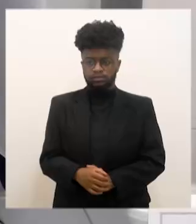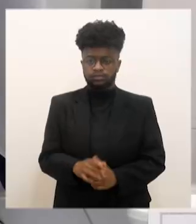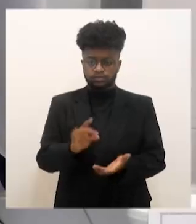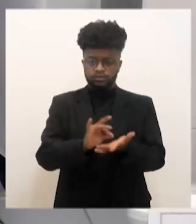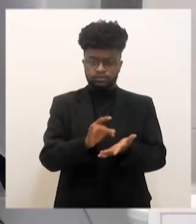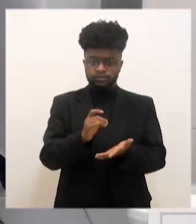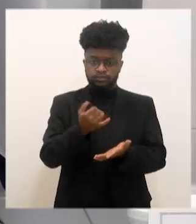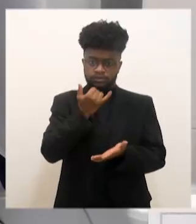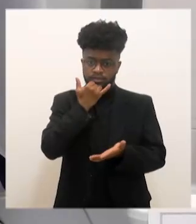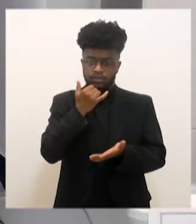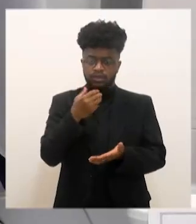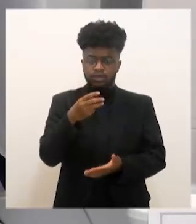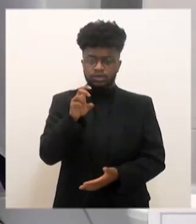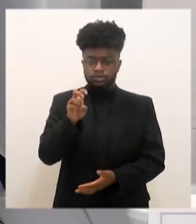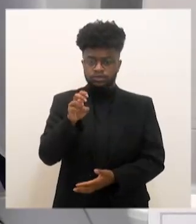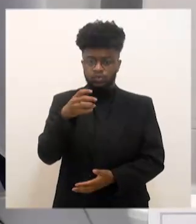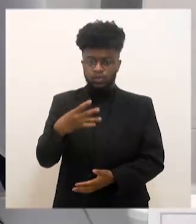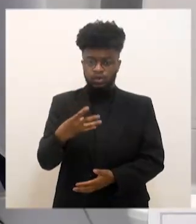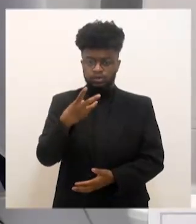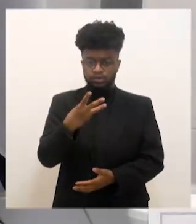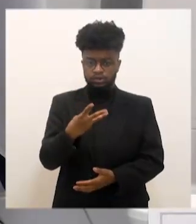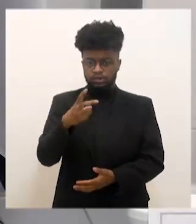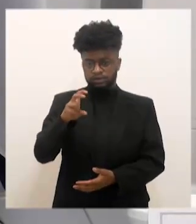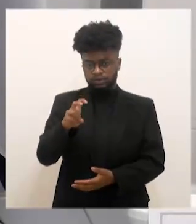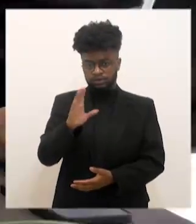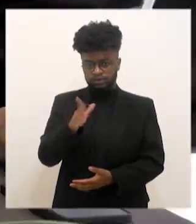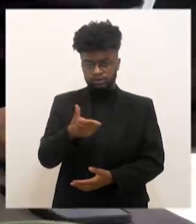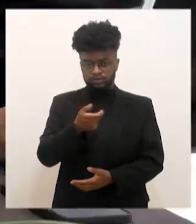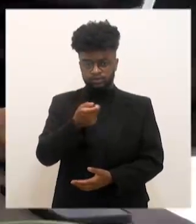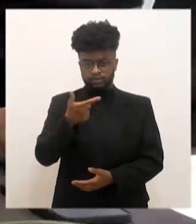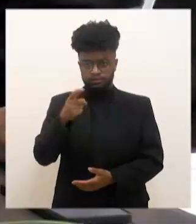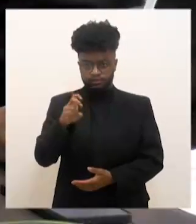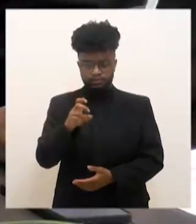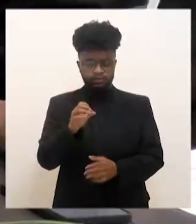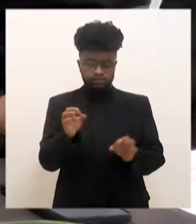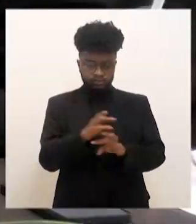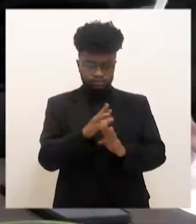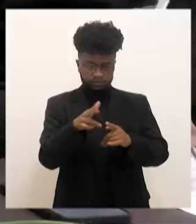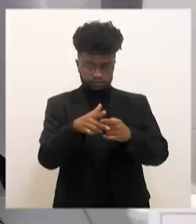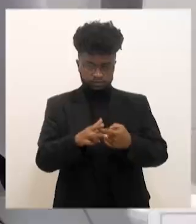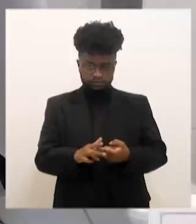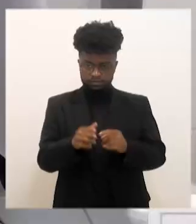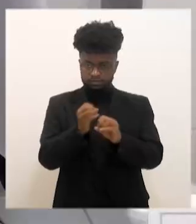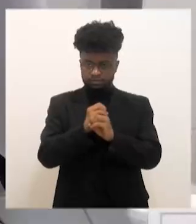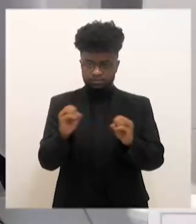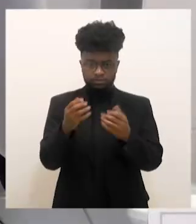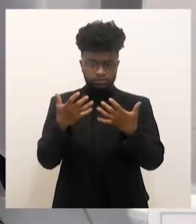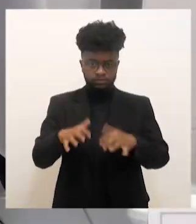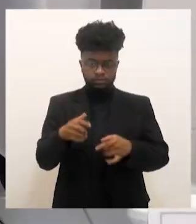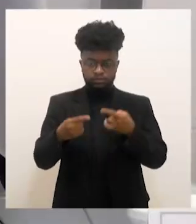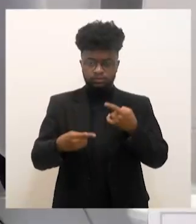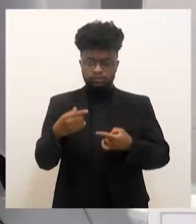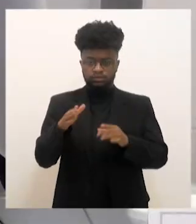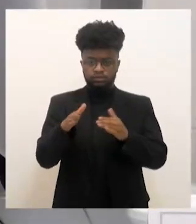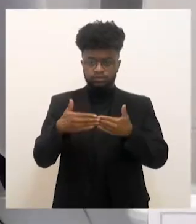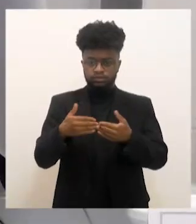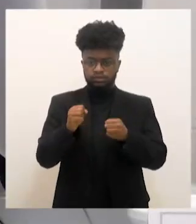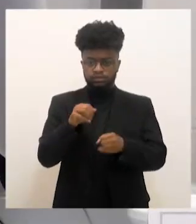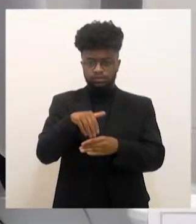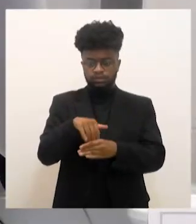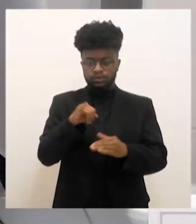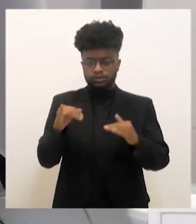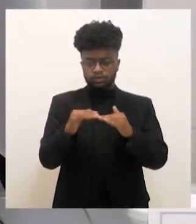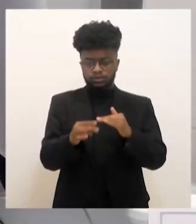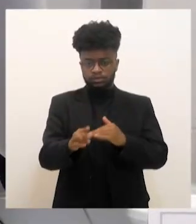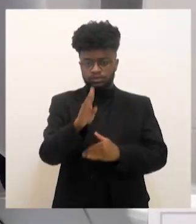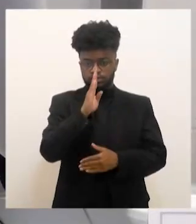Verdade, 5435 de 25. Exatamente. Está corrigido. Não havendo quem queira discutir, encerrada a discussão e votação, senhores